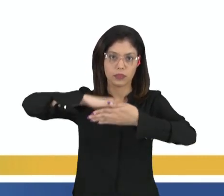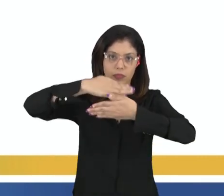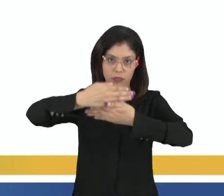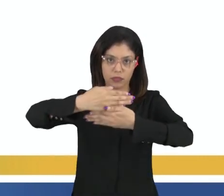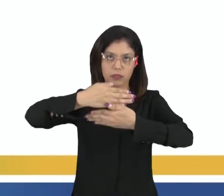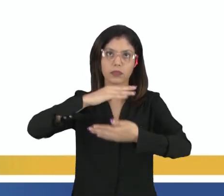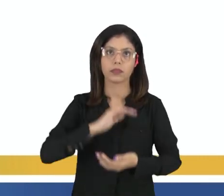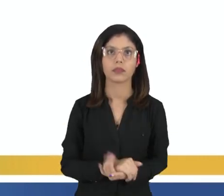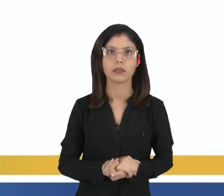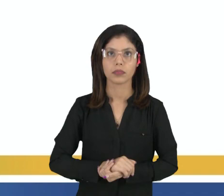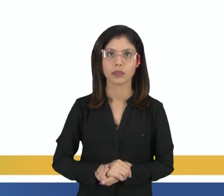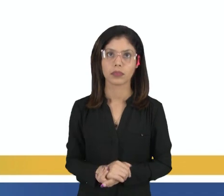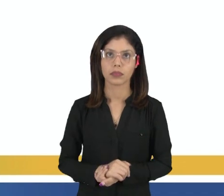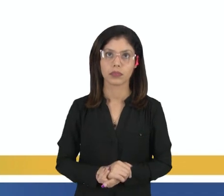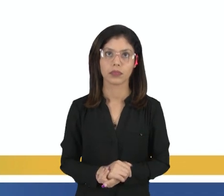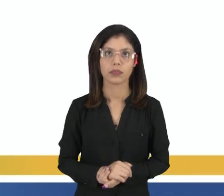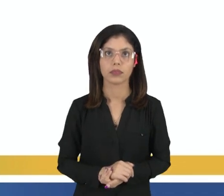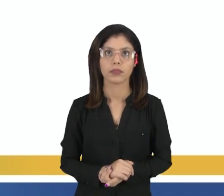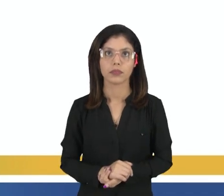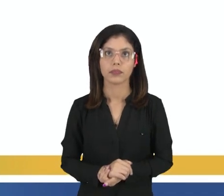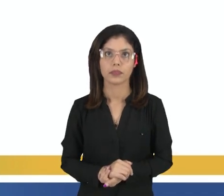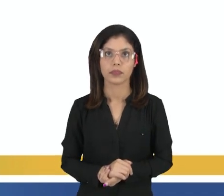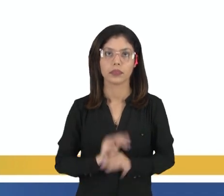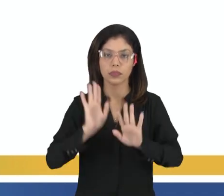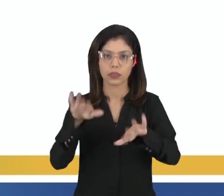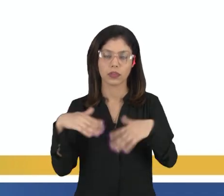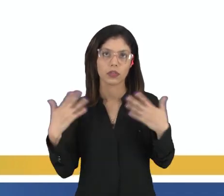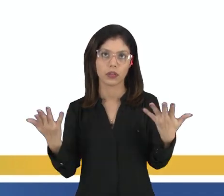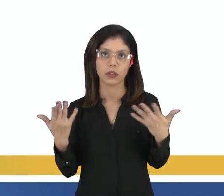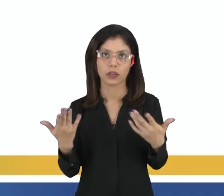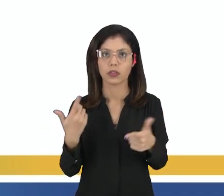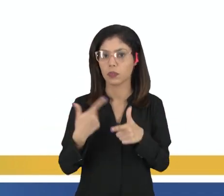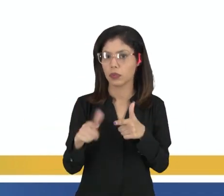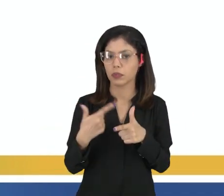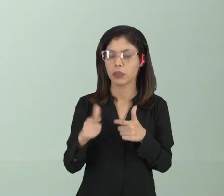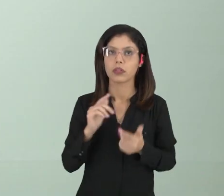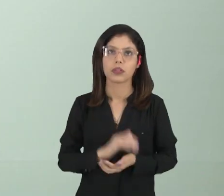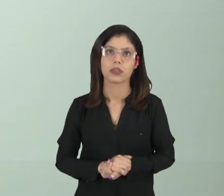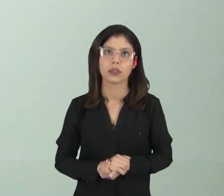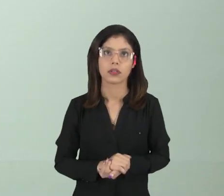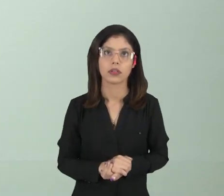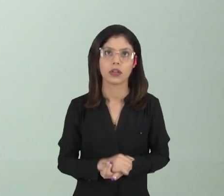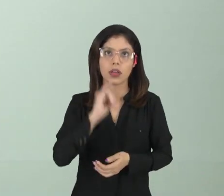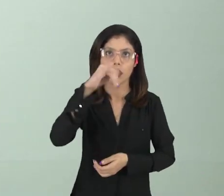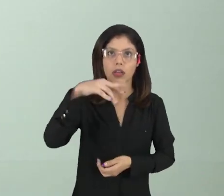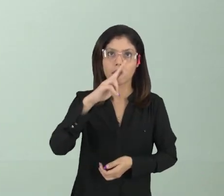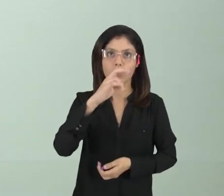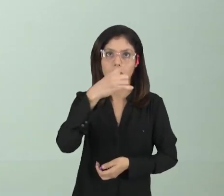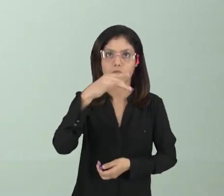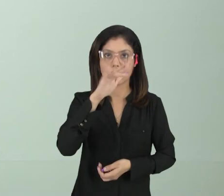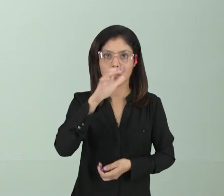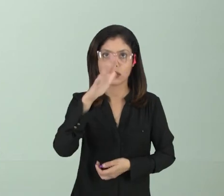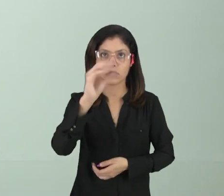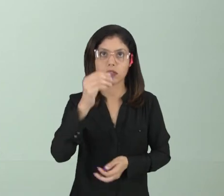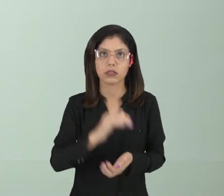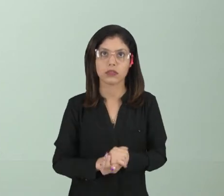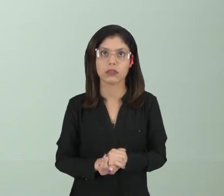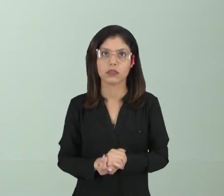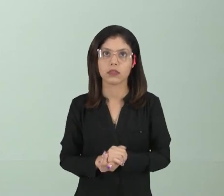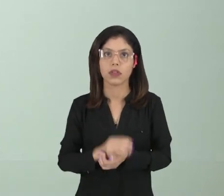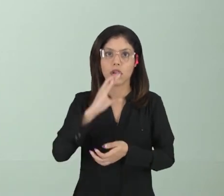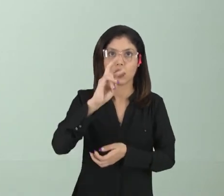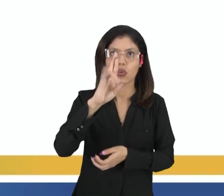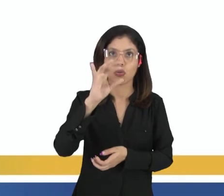de notebooks, ok? Então, qual é o prejuízo dele na nossa saúde? A sua